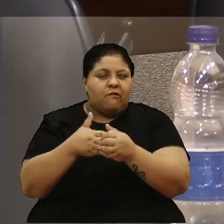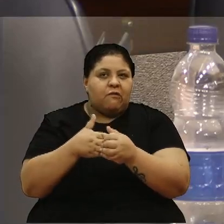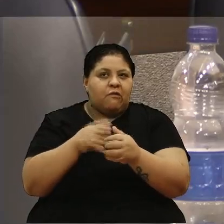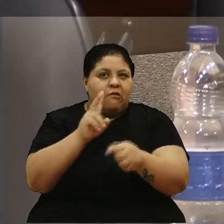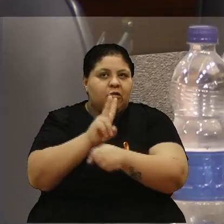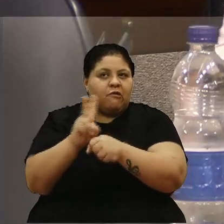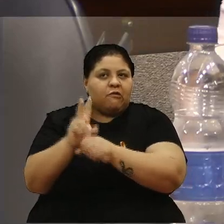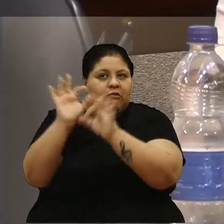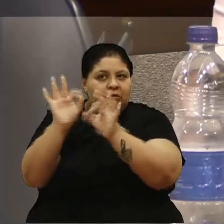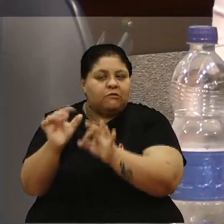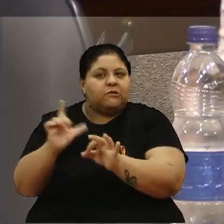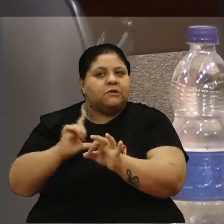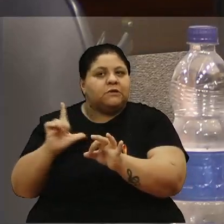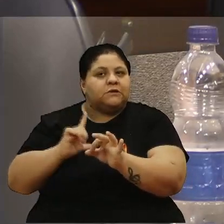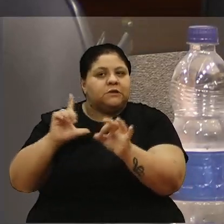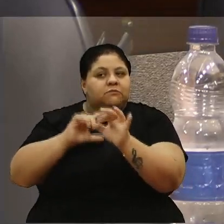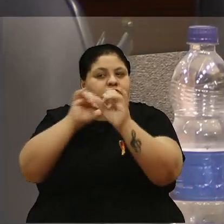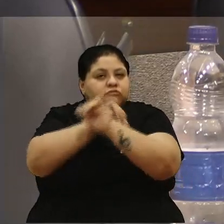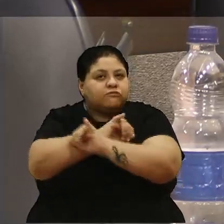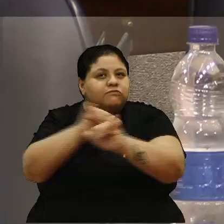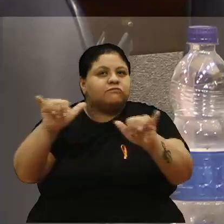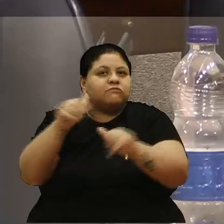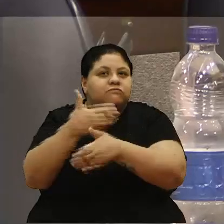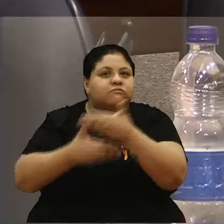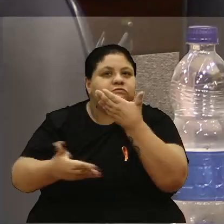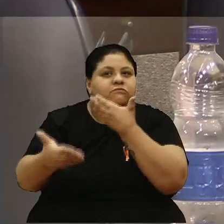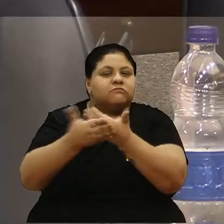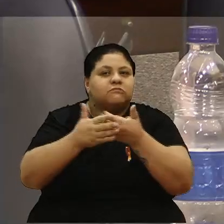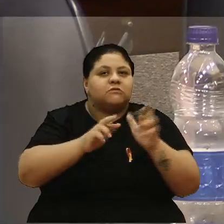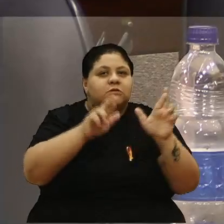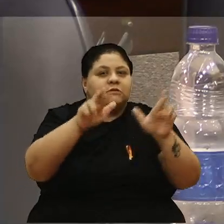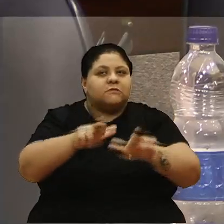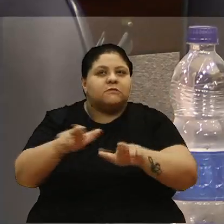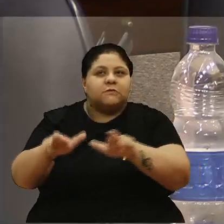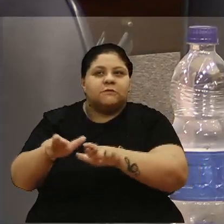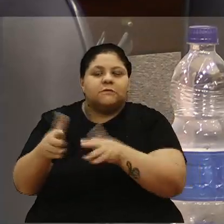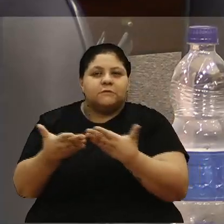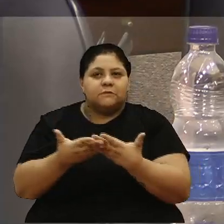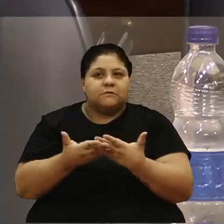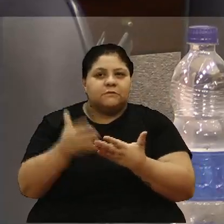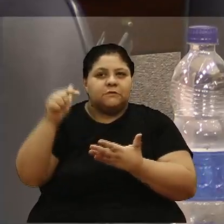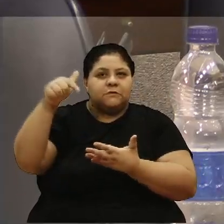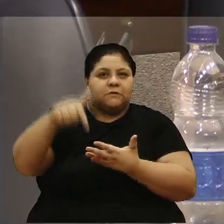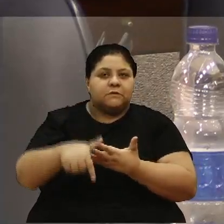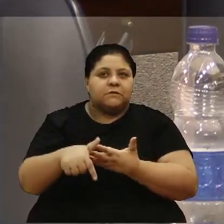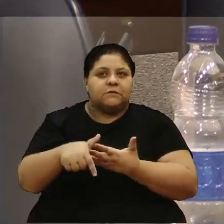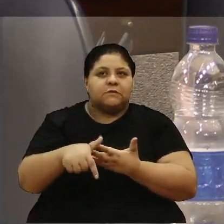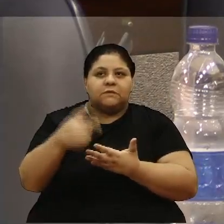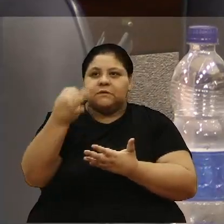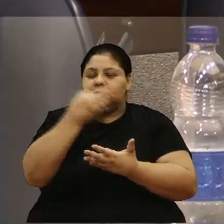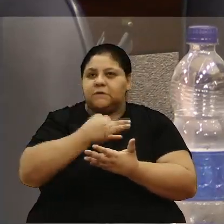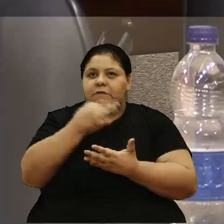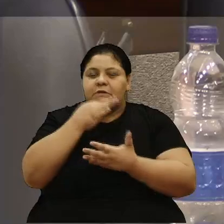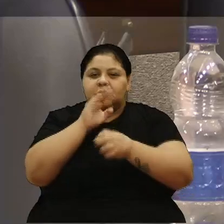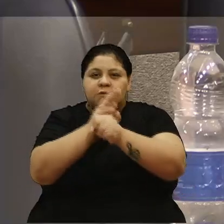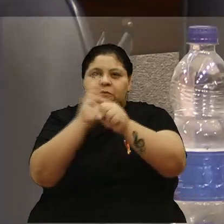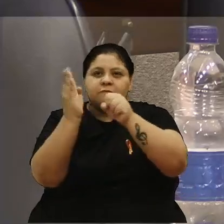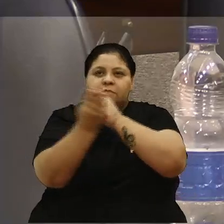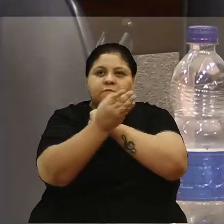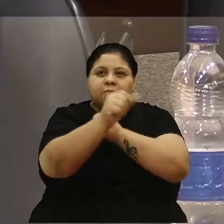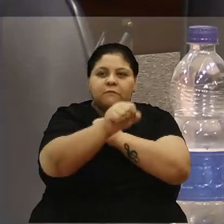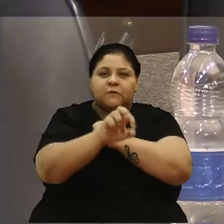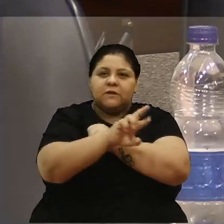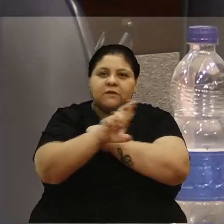der certo, nós temos que expandir para todas as regiões da Zona das Águas, aqui para as zonas da cidade, também bairro Serrano, bairro